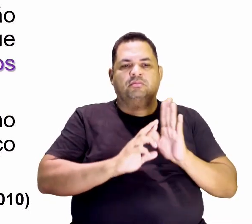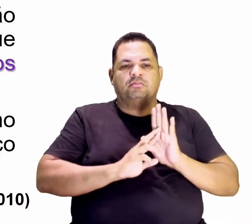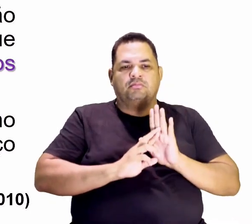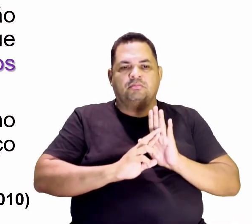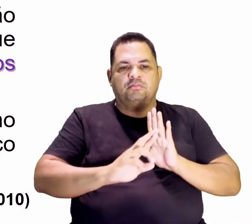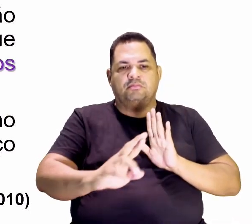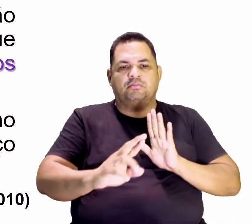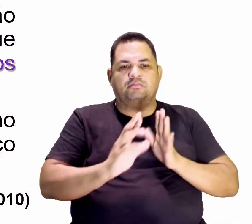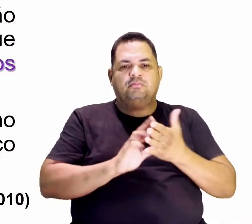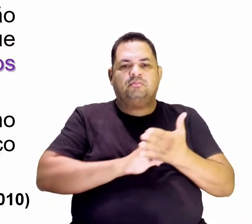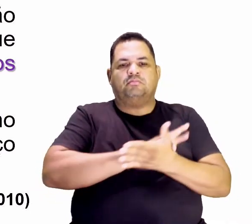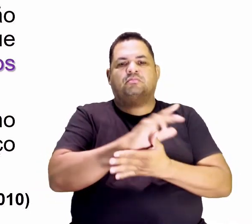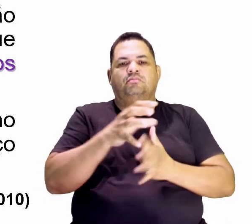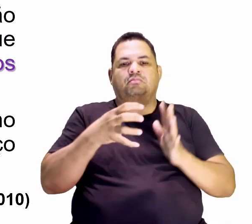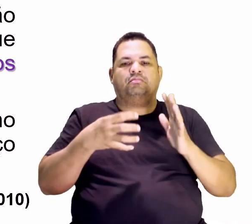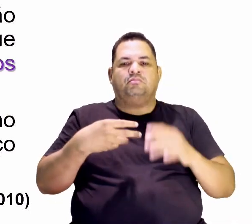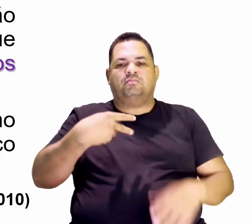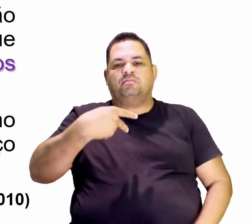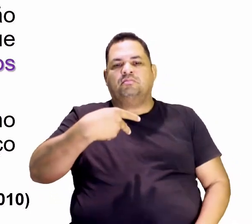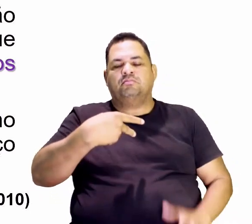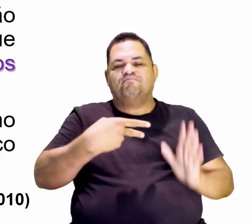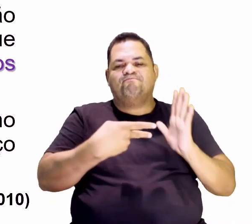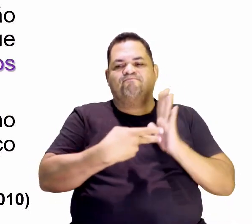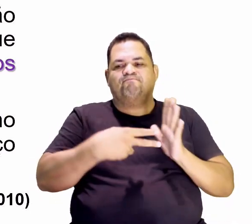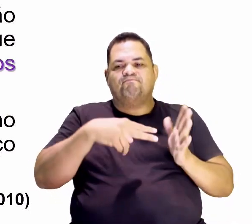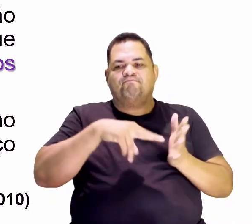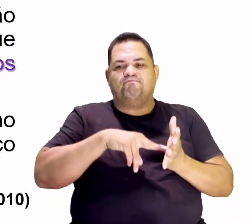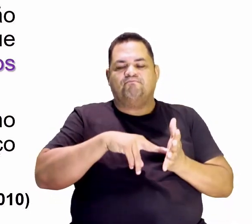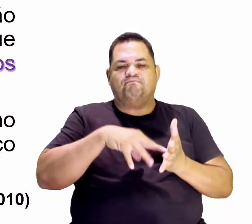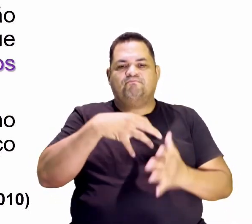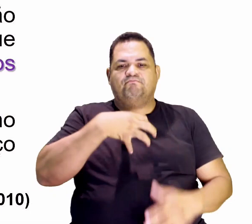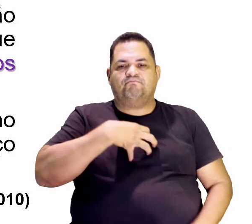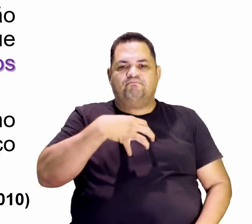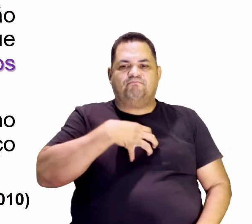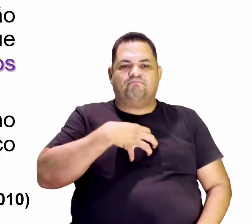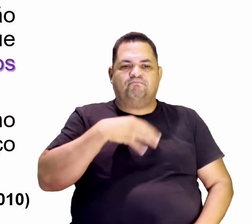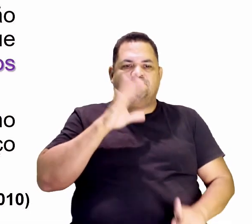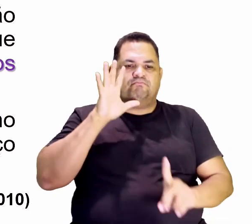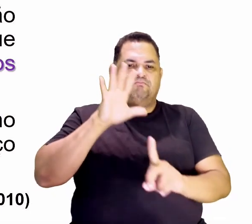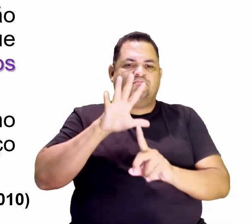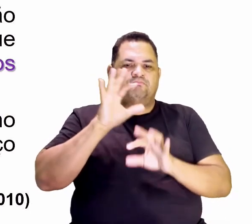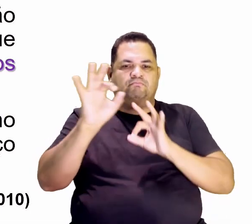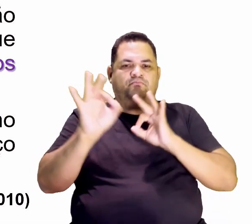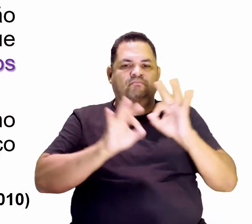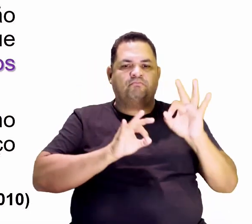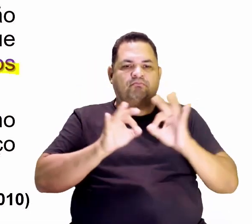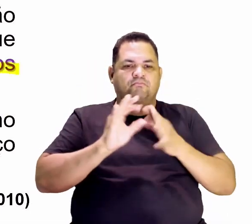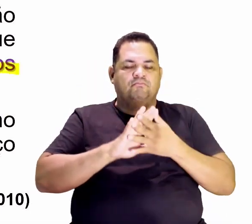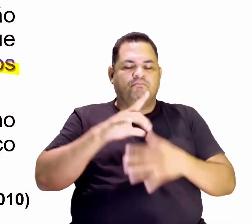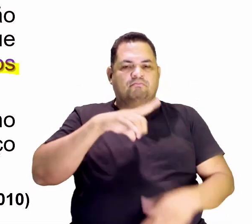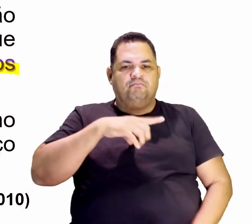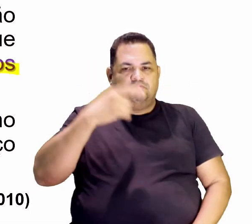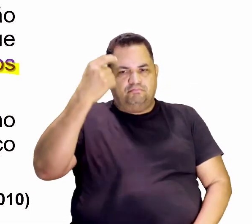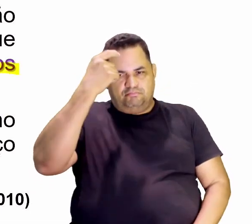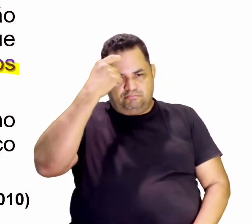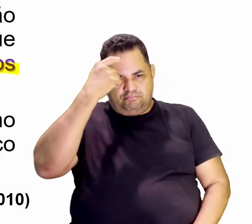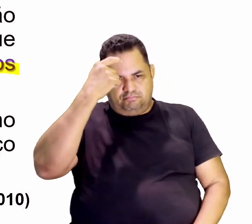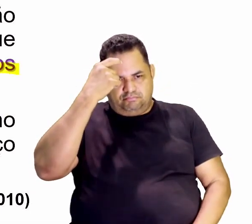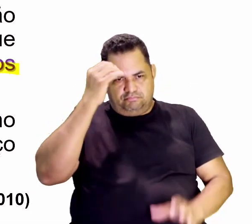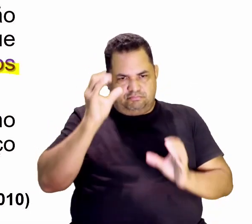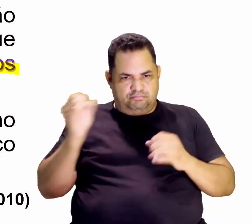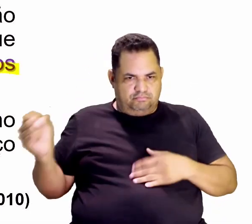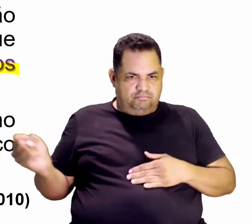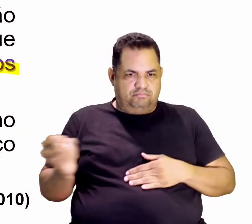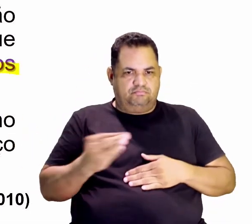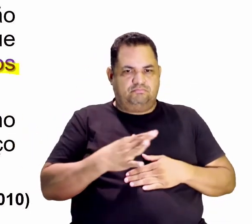refletem vários sentidos, vários significados e influenciam na tomada de consciência por parte dos